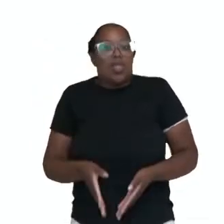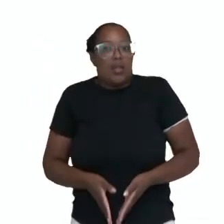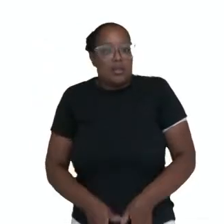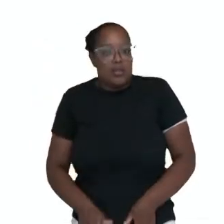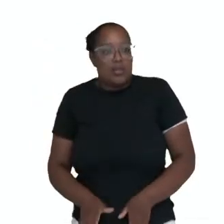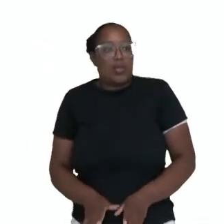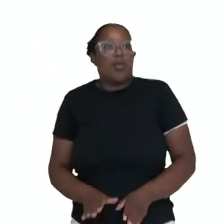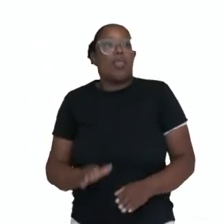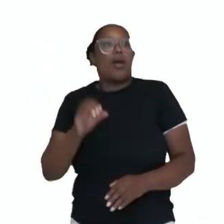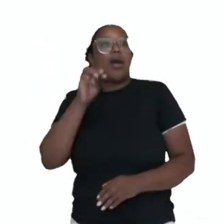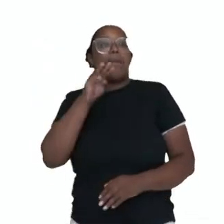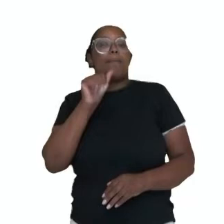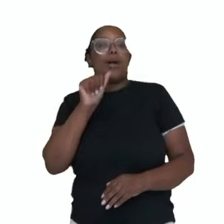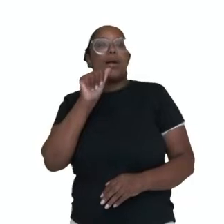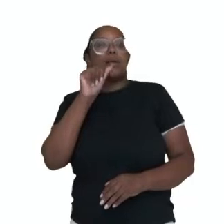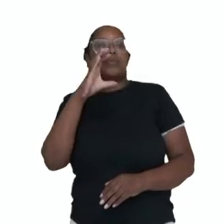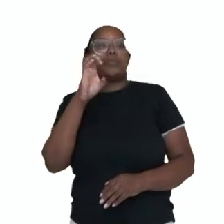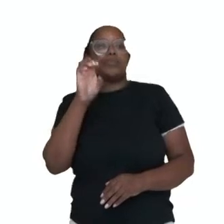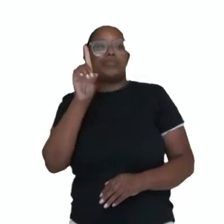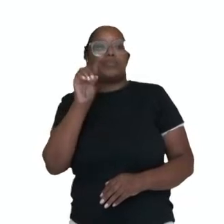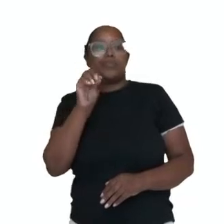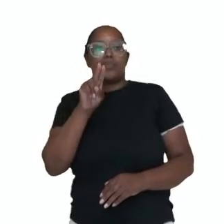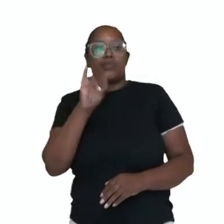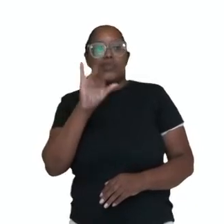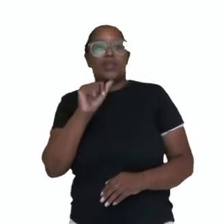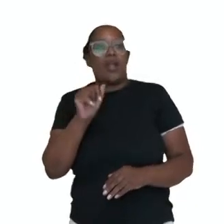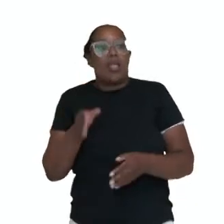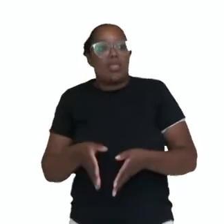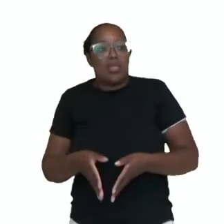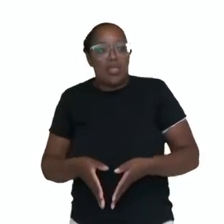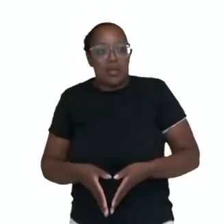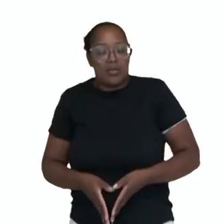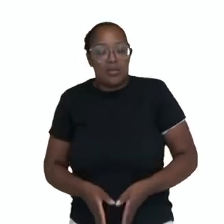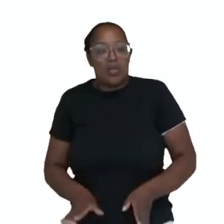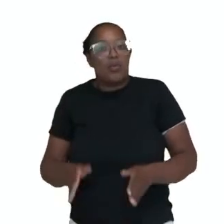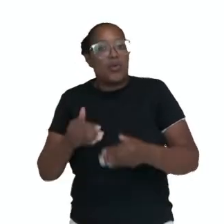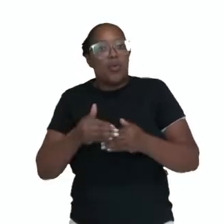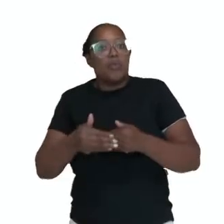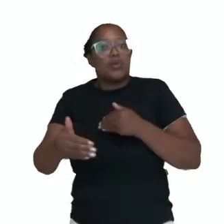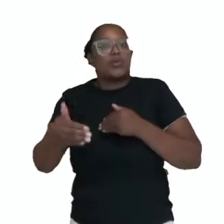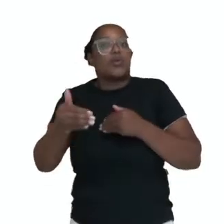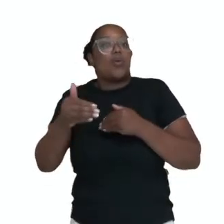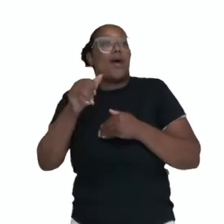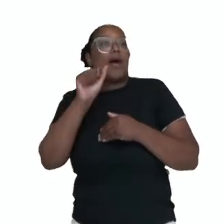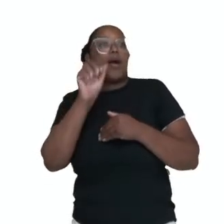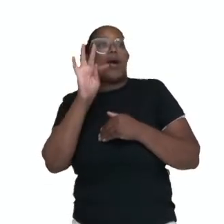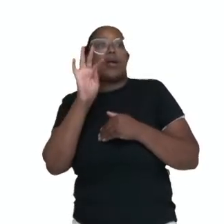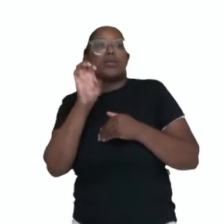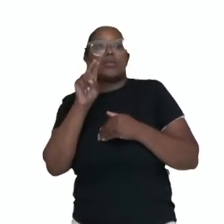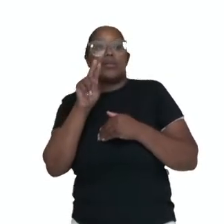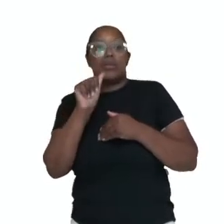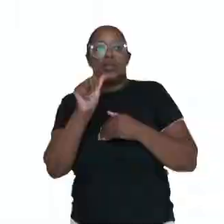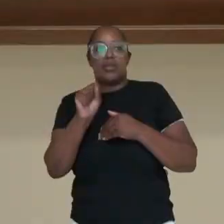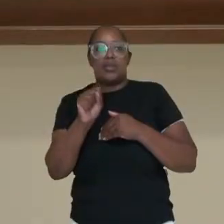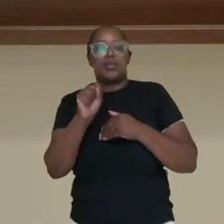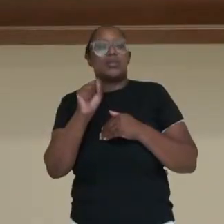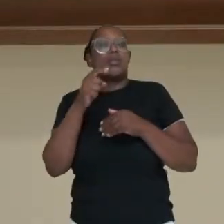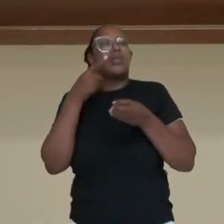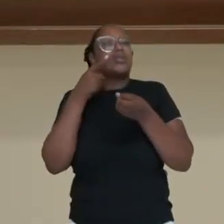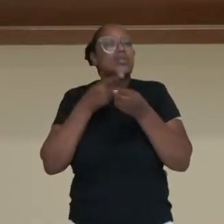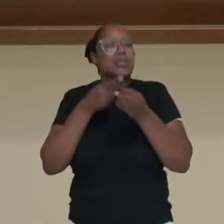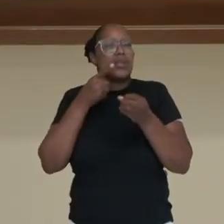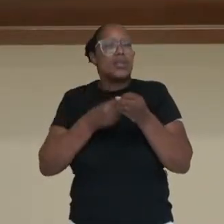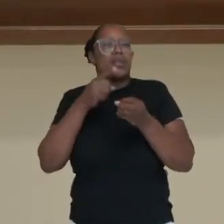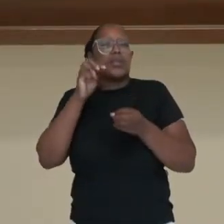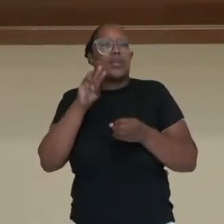17 anos partiu para Atenas e começou a frequentar a academia de Platão. Então o Aristóteles, ele era aluno do Platão.